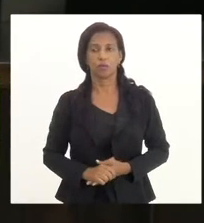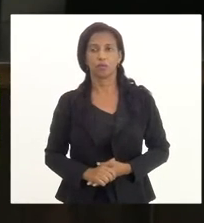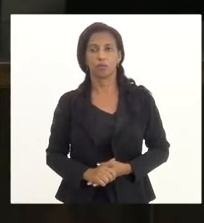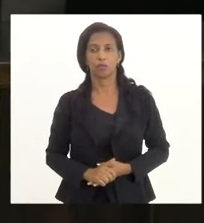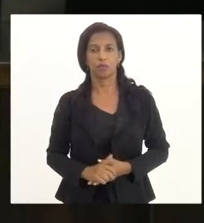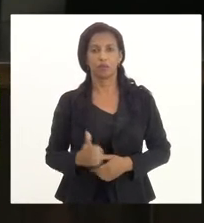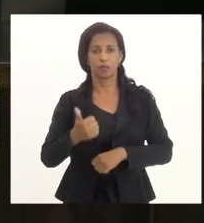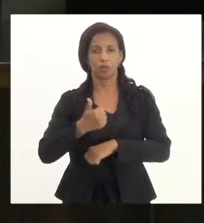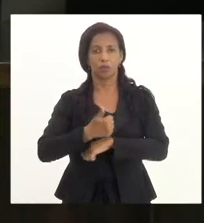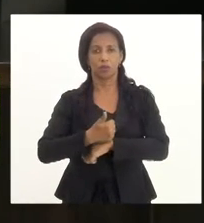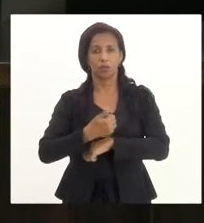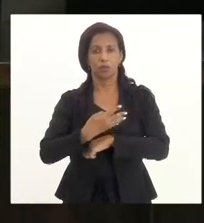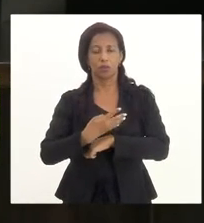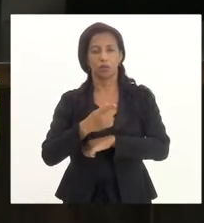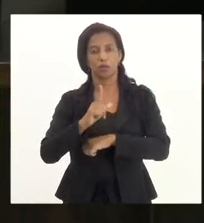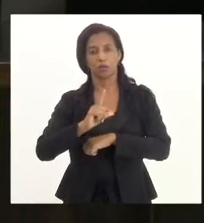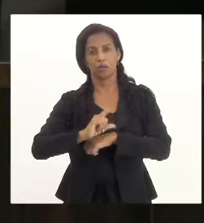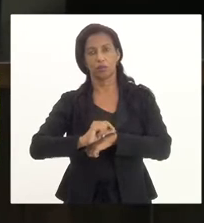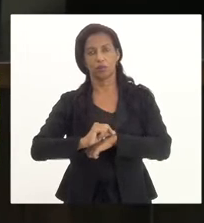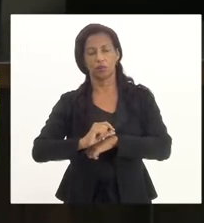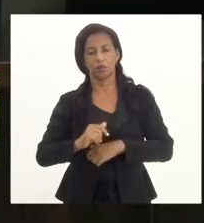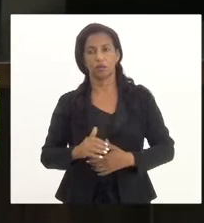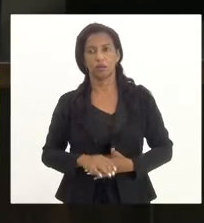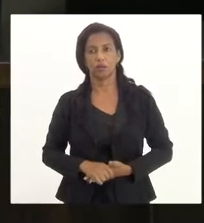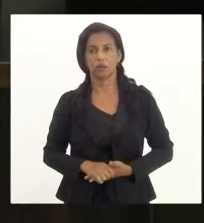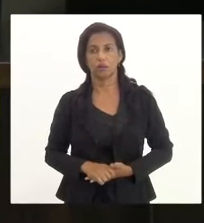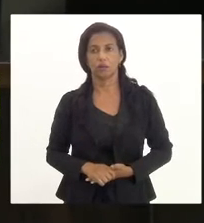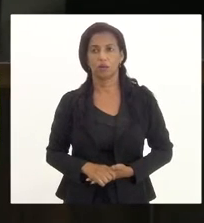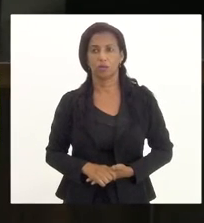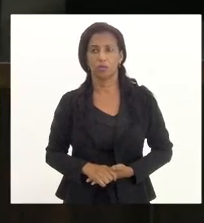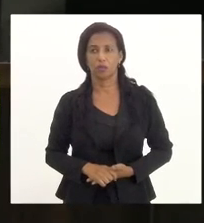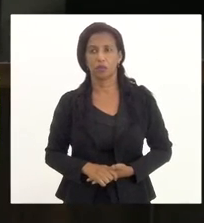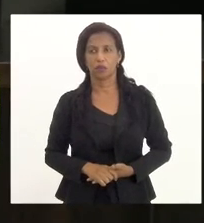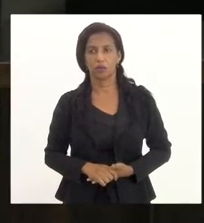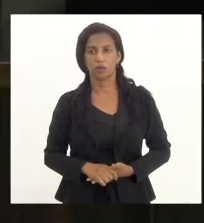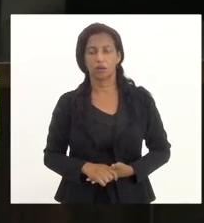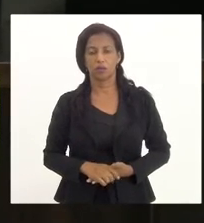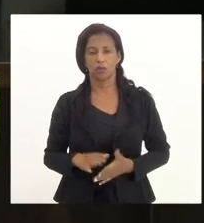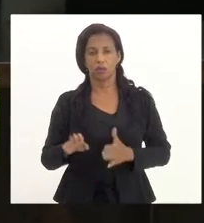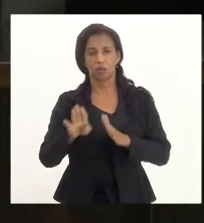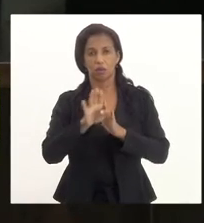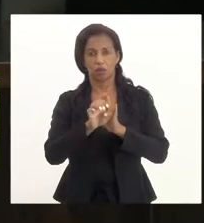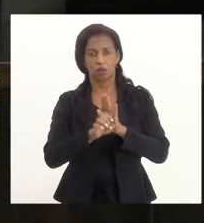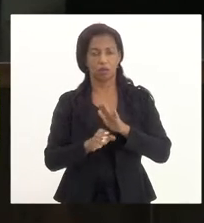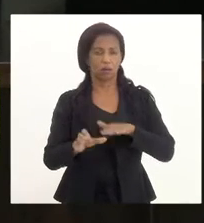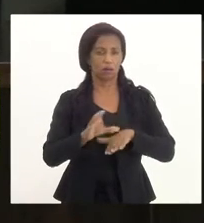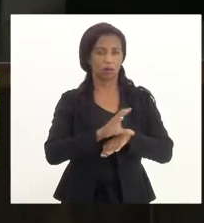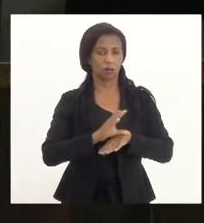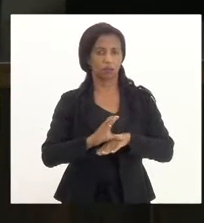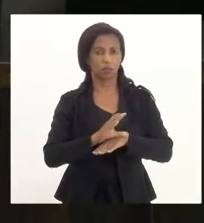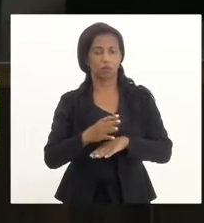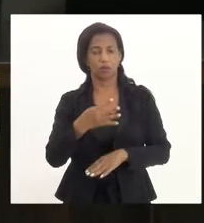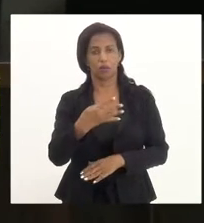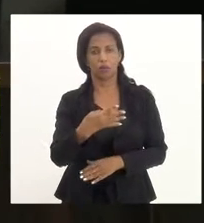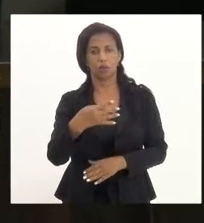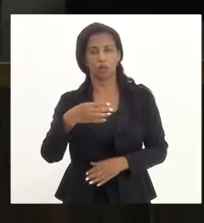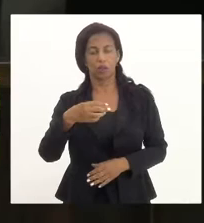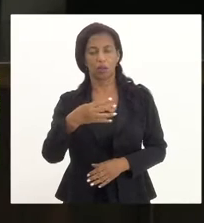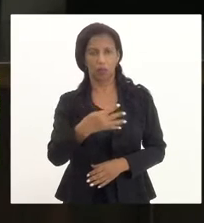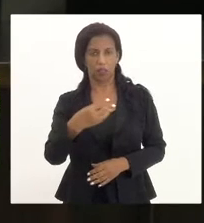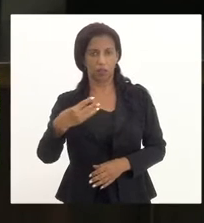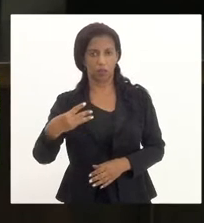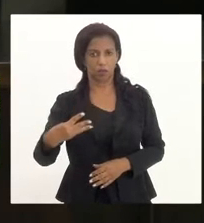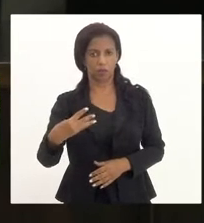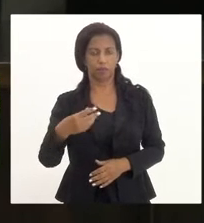às 14horas sobre a emenda acondicionar o 43